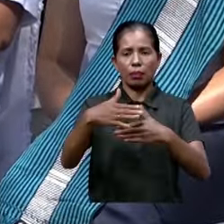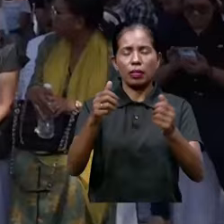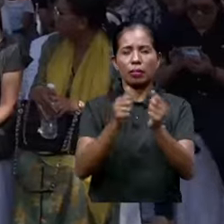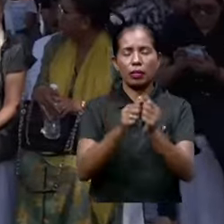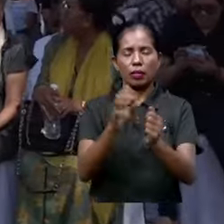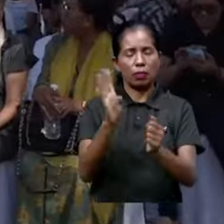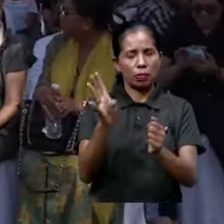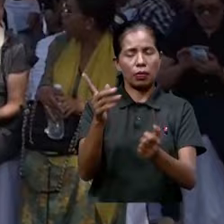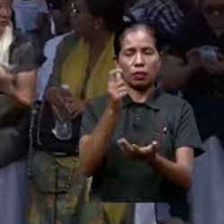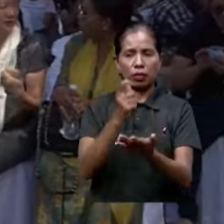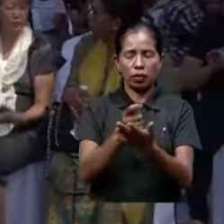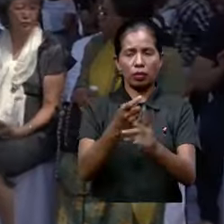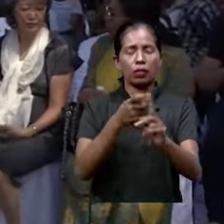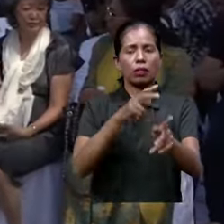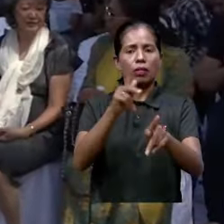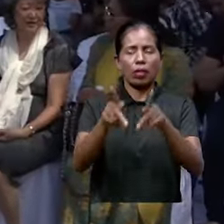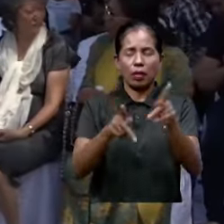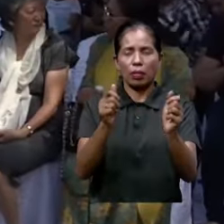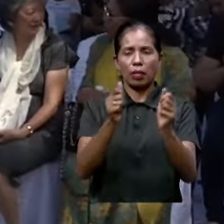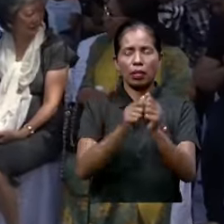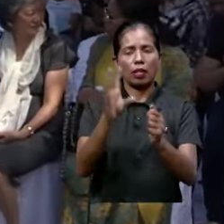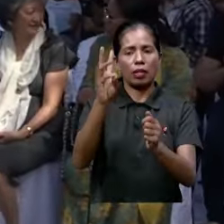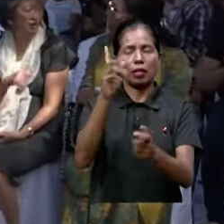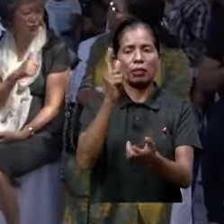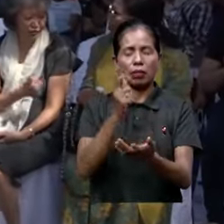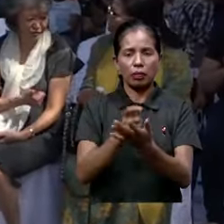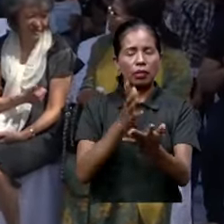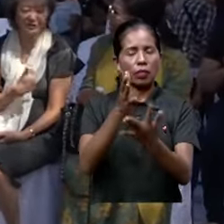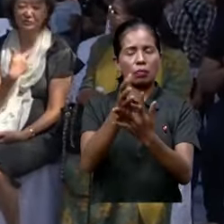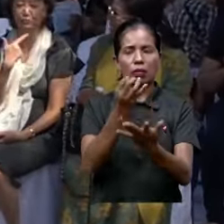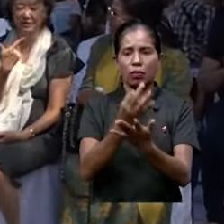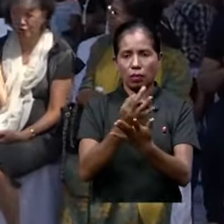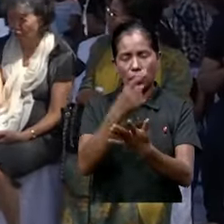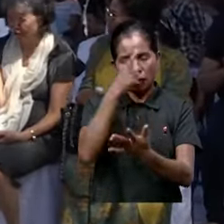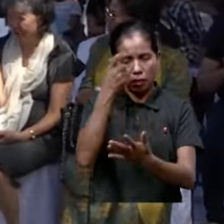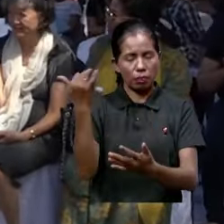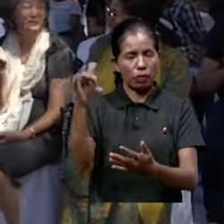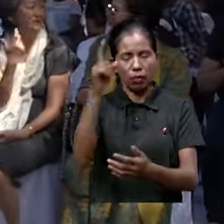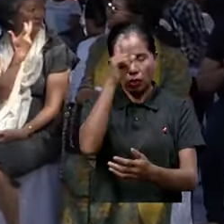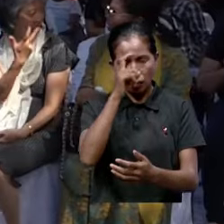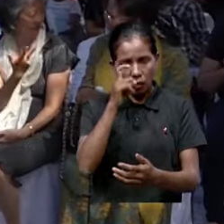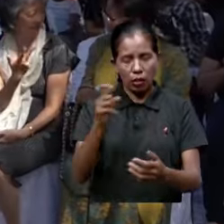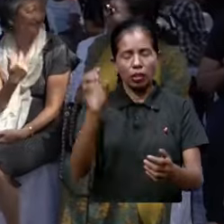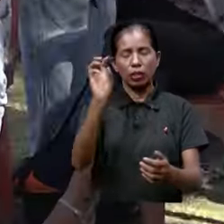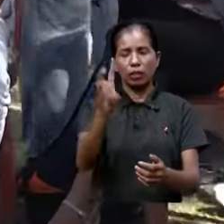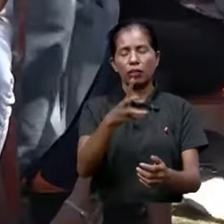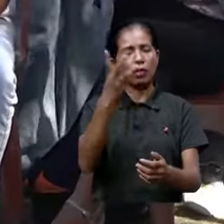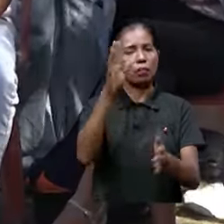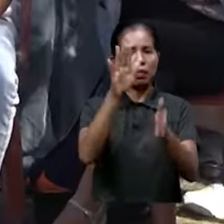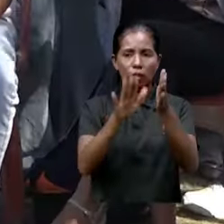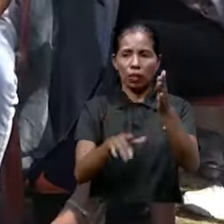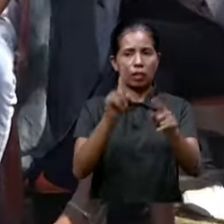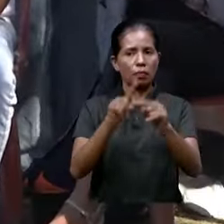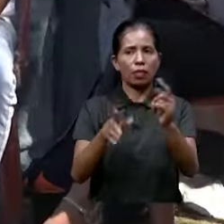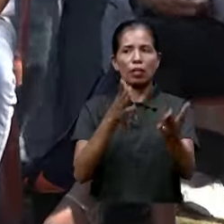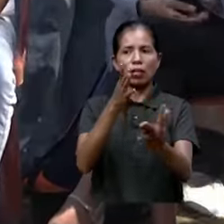nulu, husi número ne emarihun nendet makase suba subsidio, tamba Sira nebe hoidade sanulo resinem bakraik labele